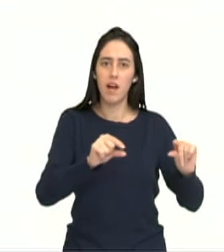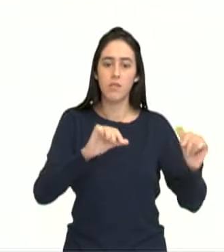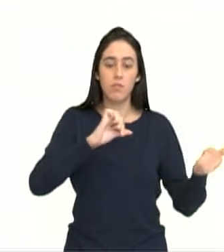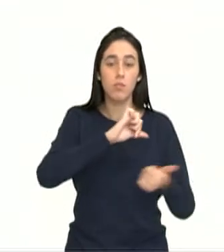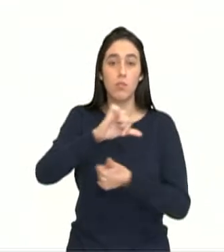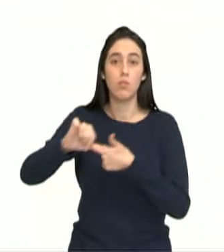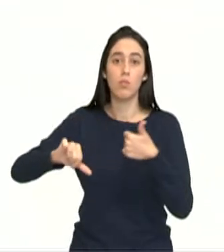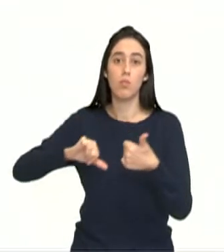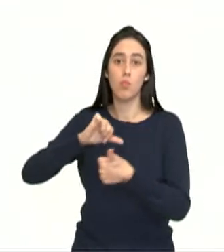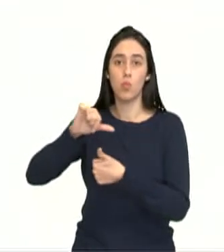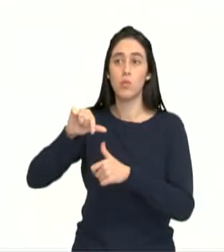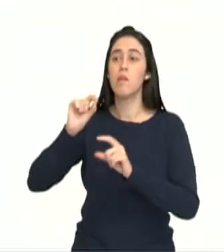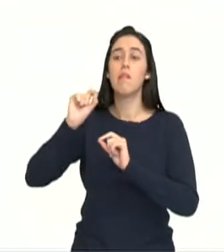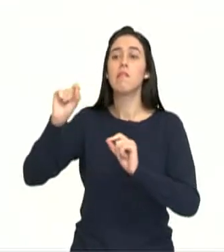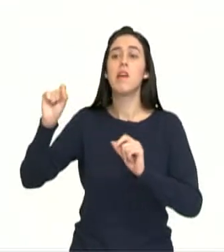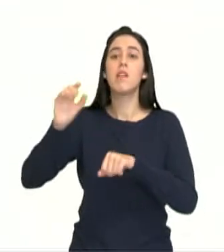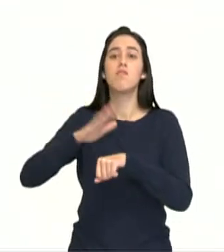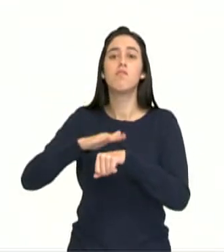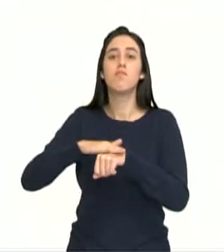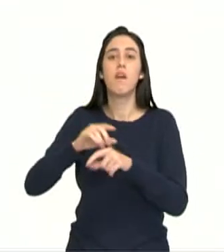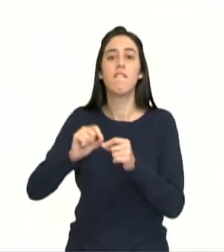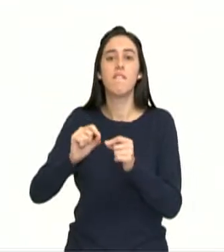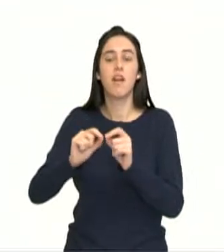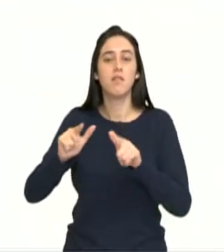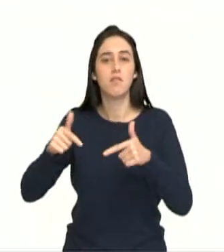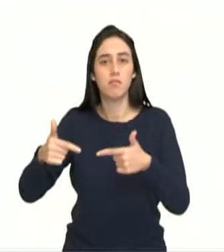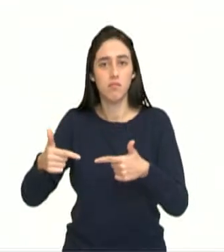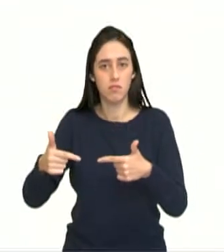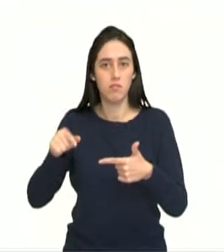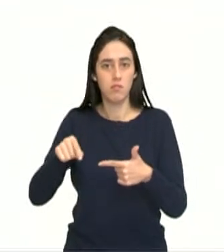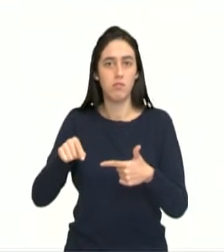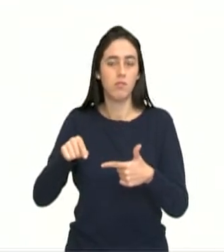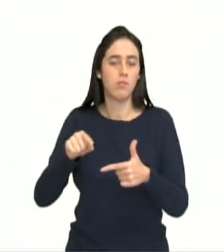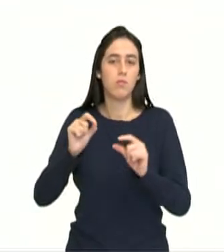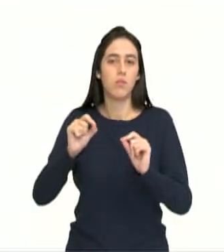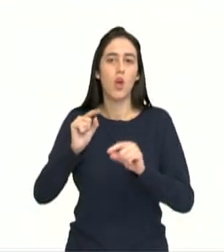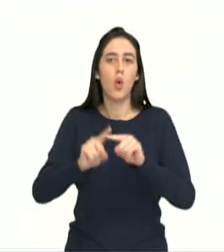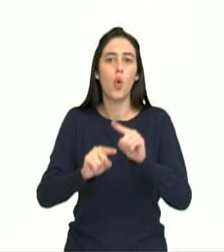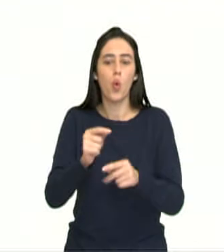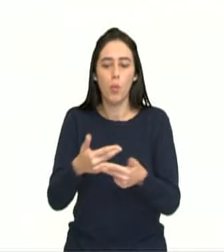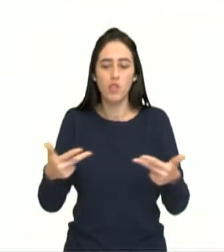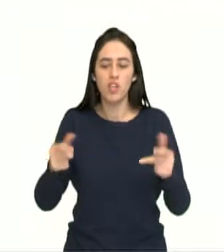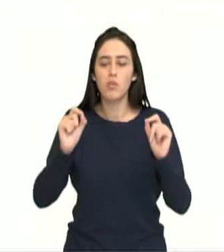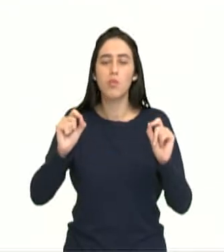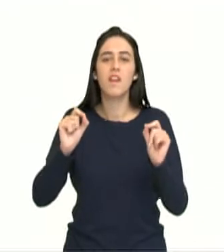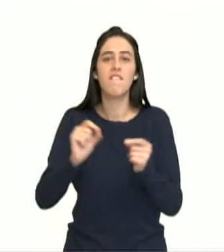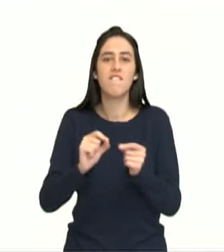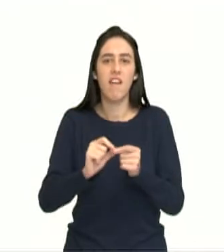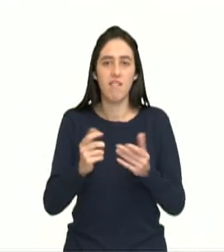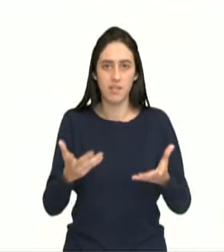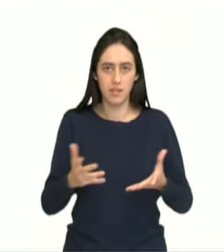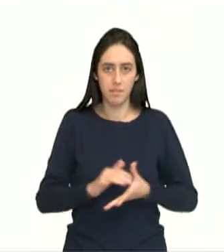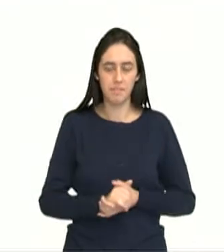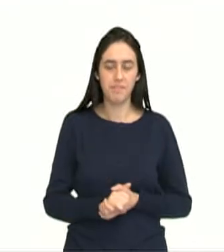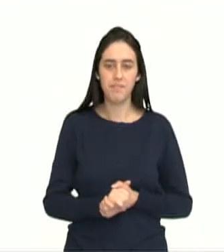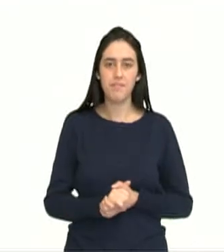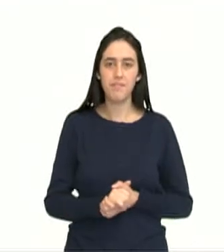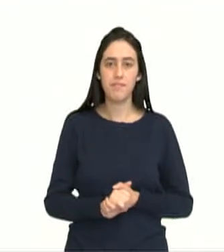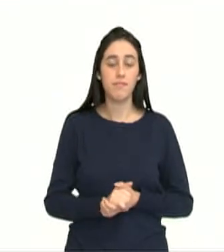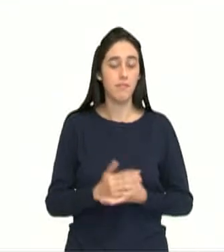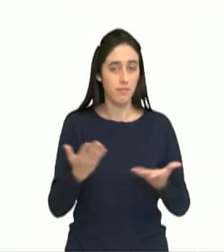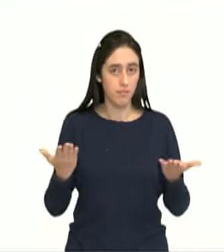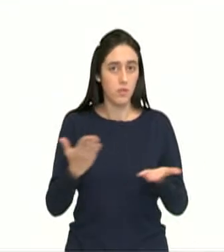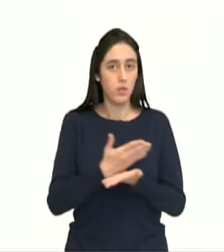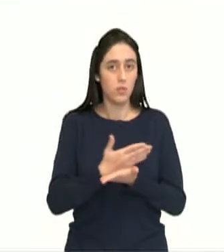de quem desenvolveu uma ação para o objeto dessa ação, né? A coisa que foi feita, tá ok? Então, olha só, para